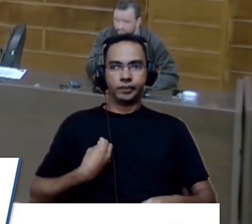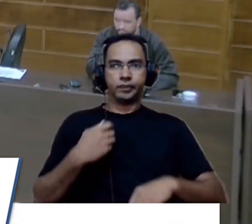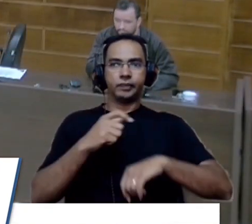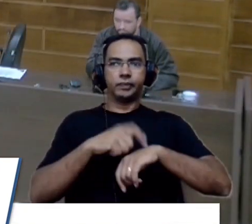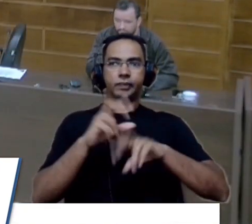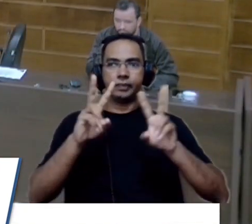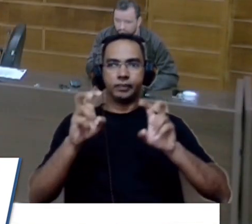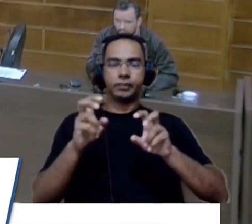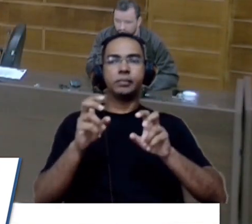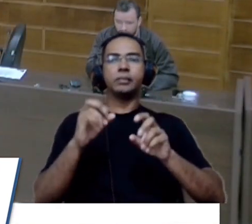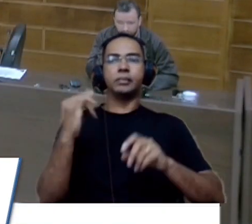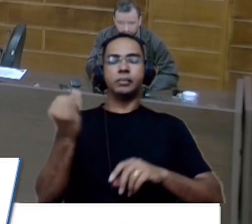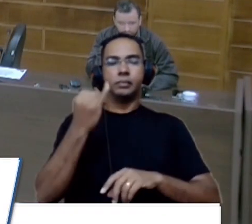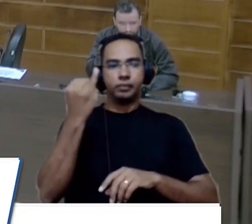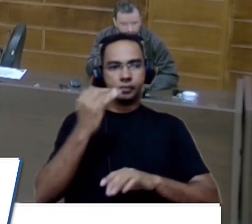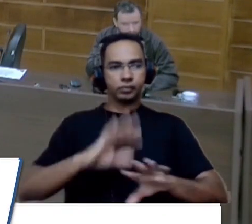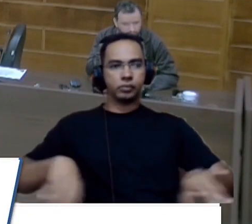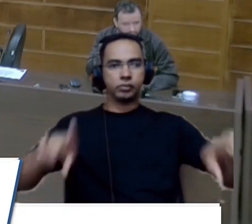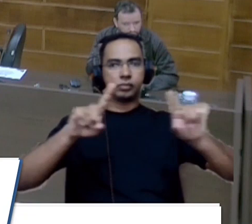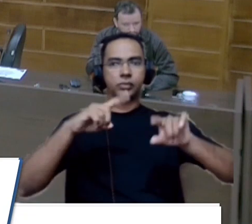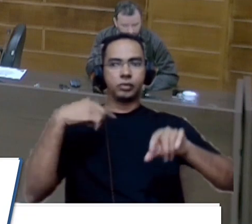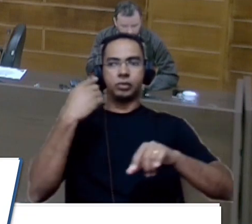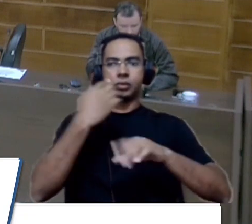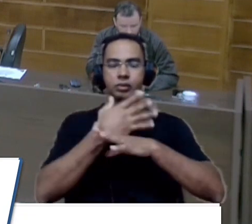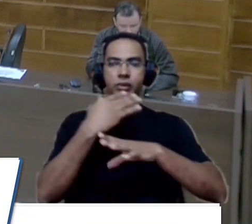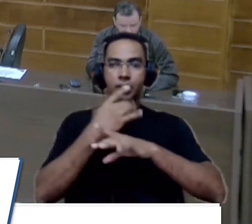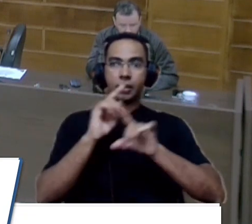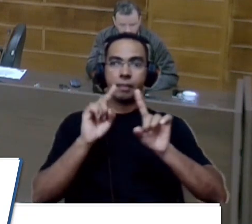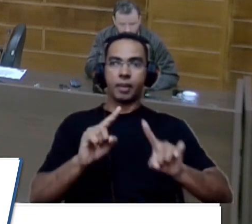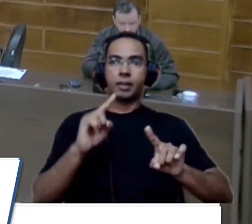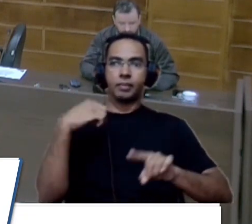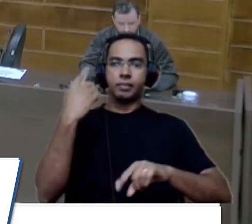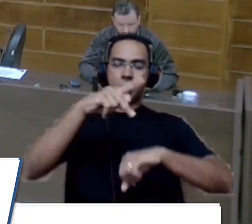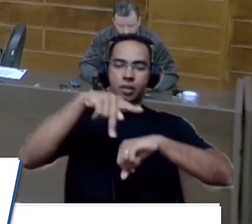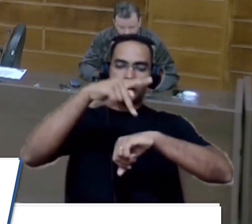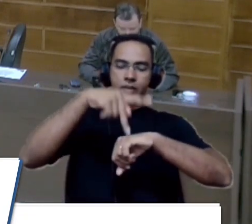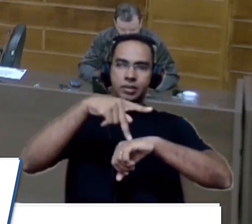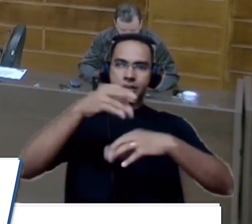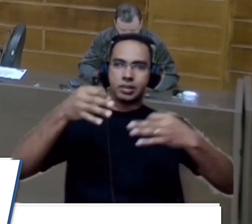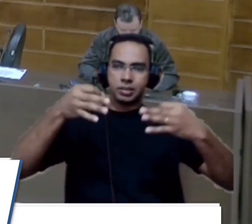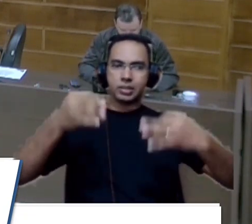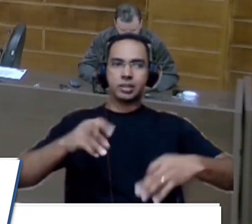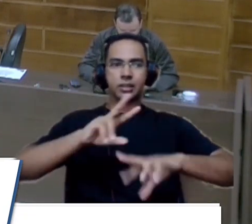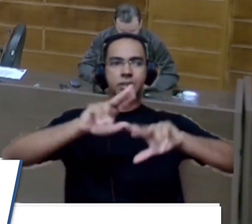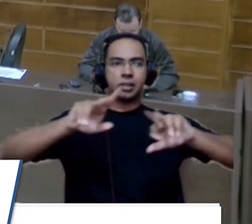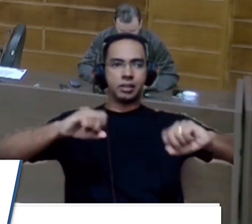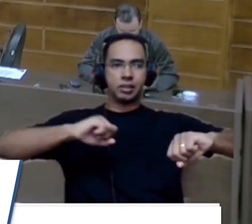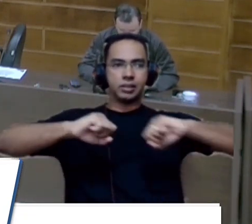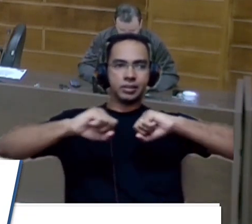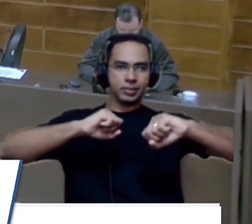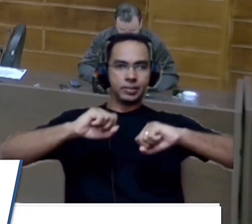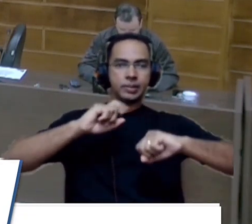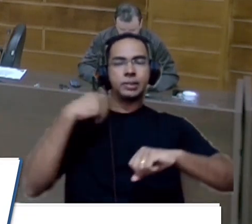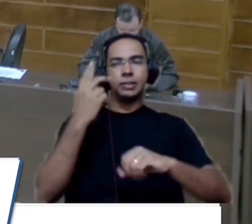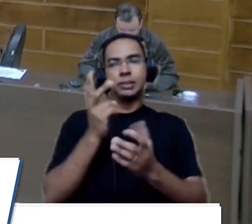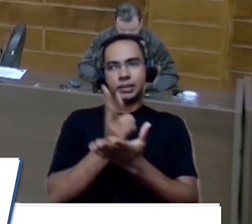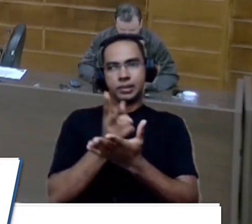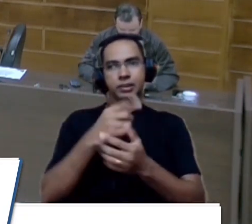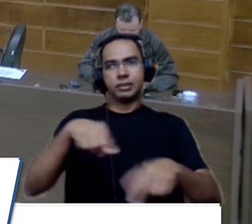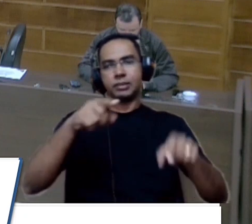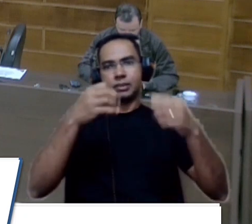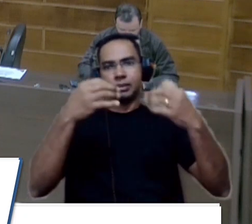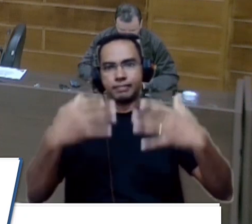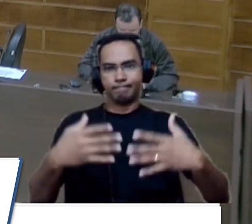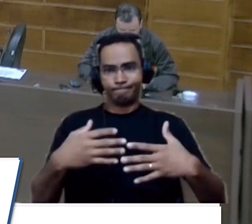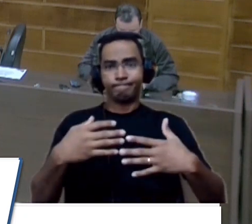muito relevante, não só para a nossa cidade, mas para o nosso país. Tenho certeza que tem vários debates, e a gente sim, que nem você disse,